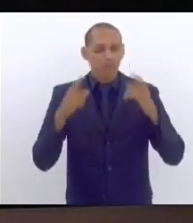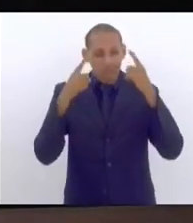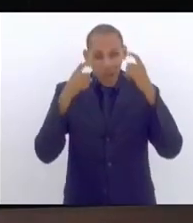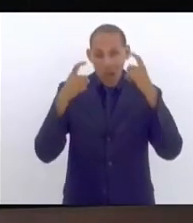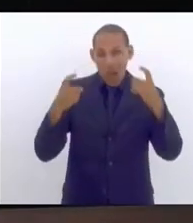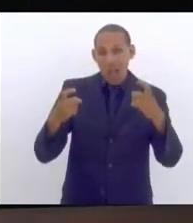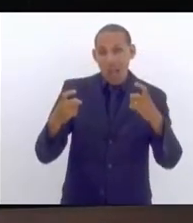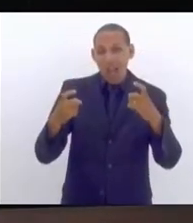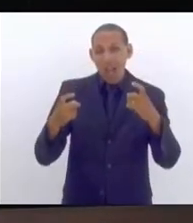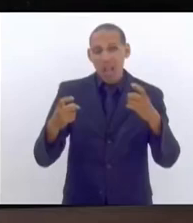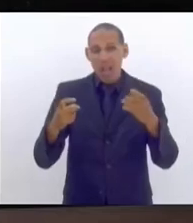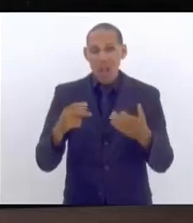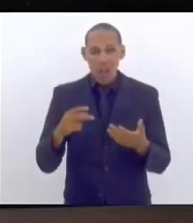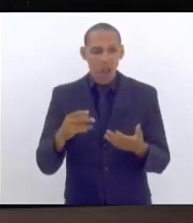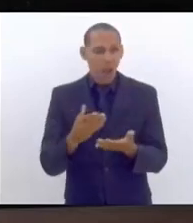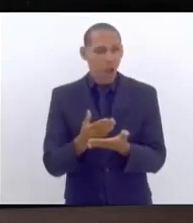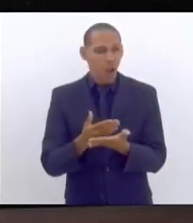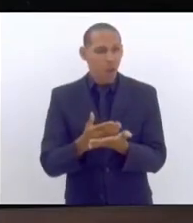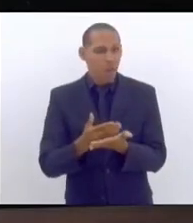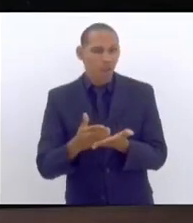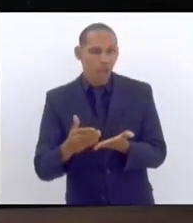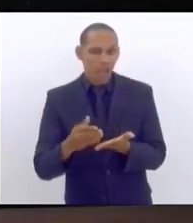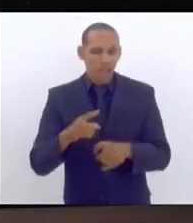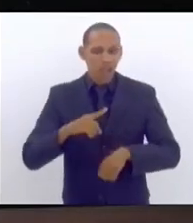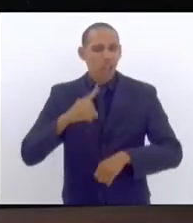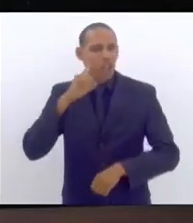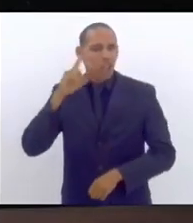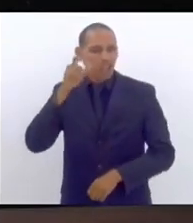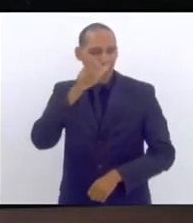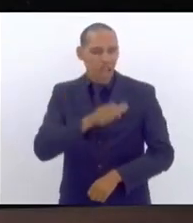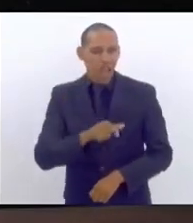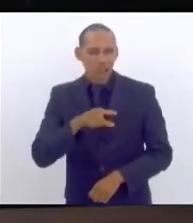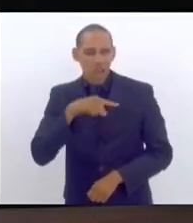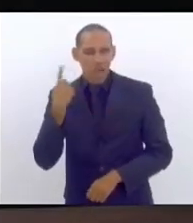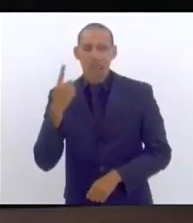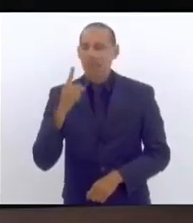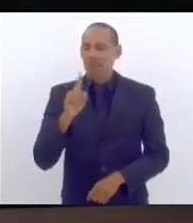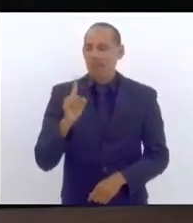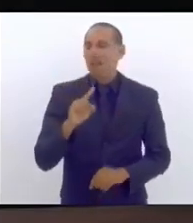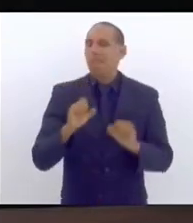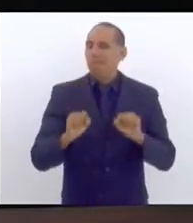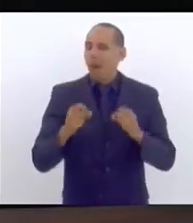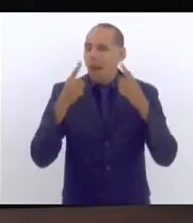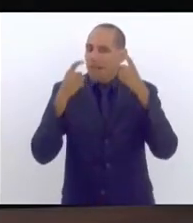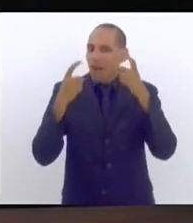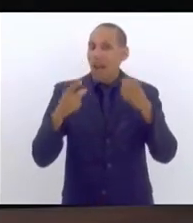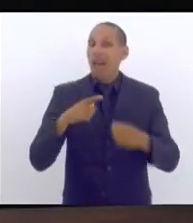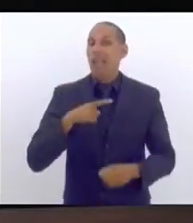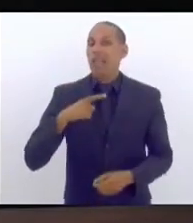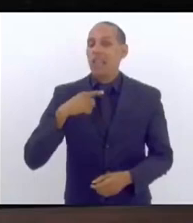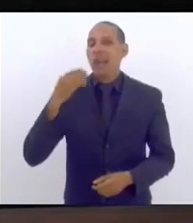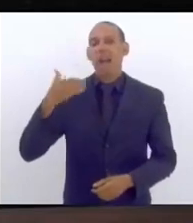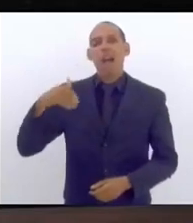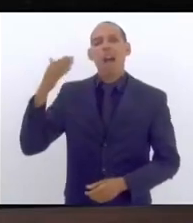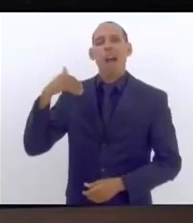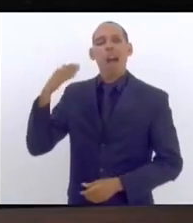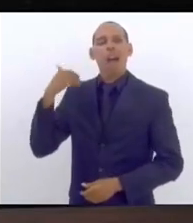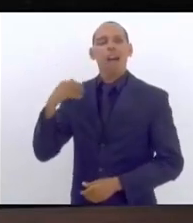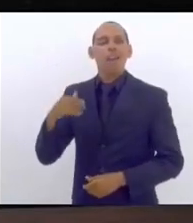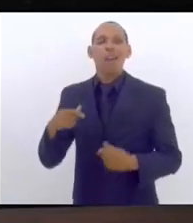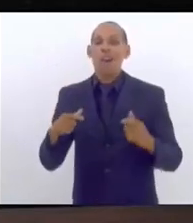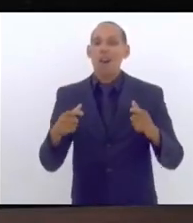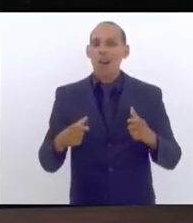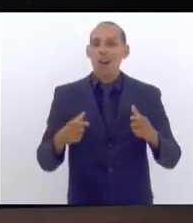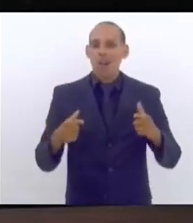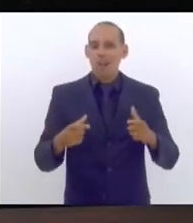violência não se iniciou no dia que ela foi morta, provavelmente essa violência tenha se iniciado